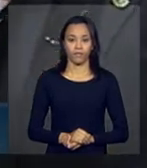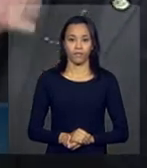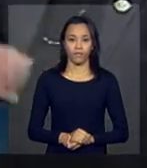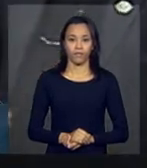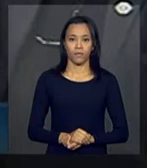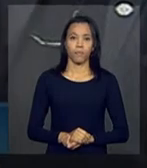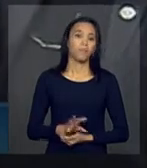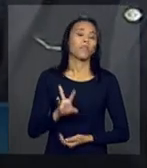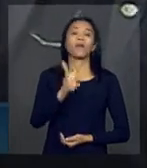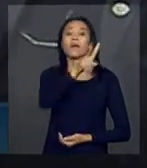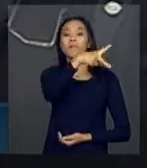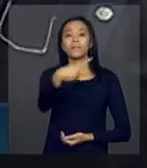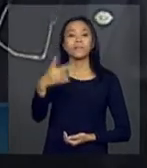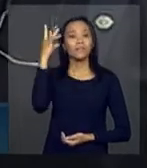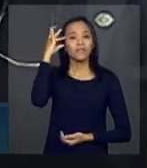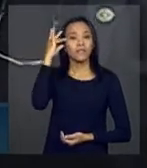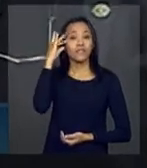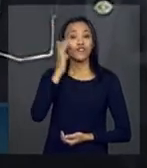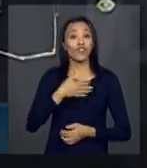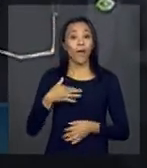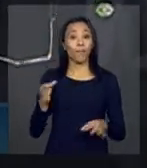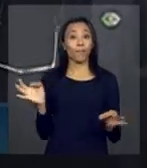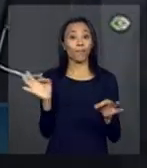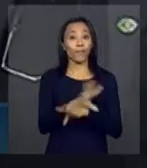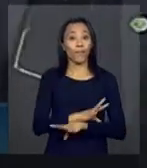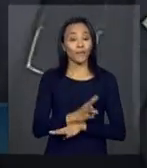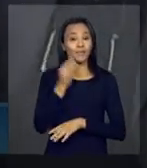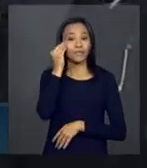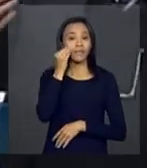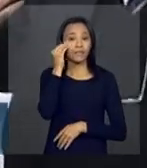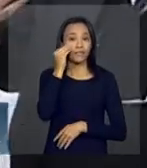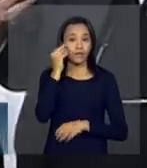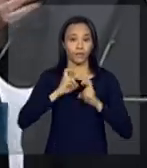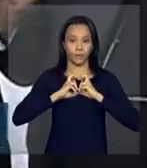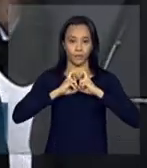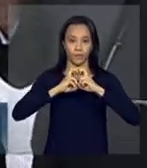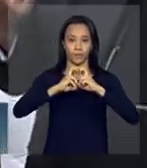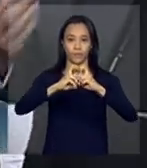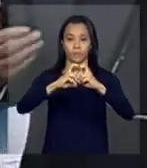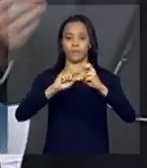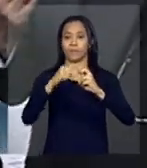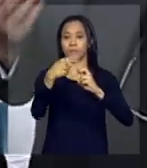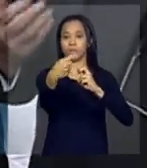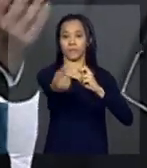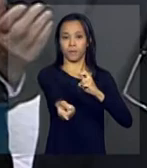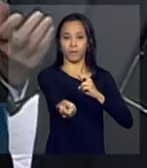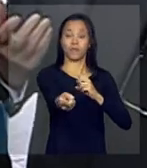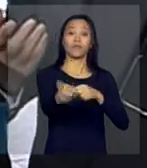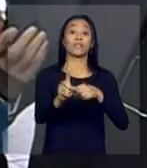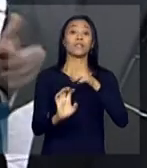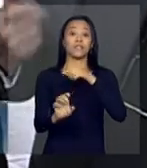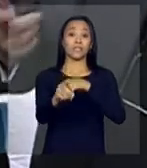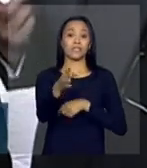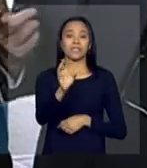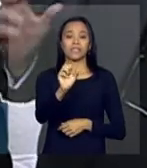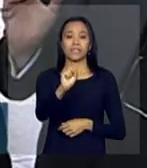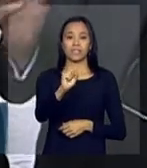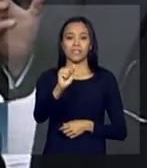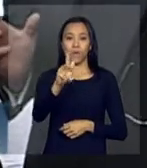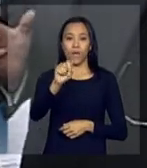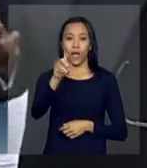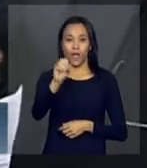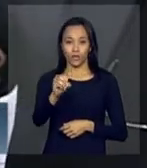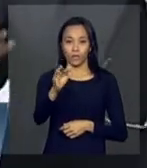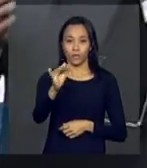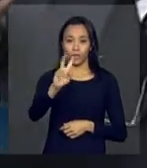A presidenta acabou de fazer a primeira viagem de ida e volta da Estação Salgado Filho para a estação da empresa de trens urbanos de Porto